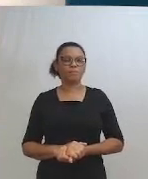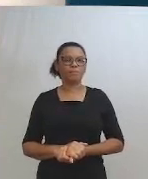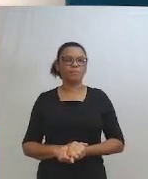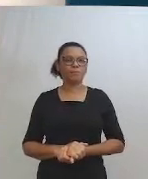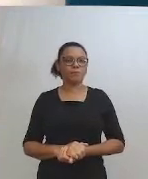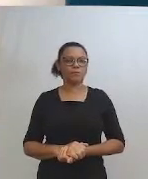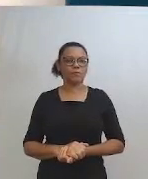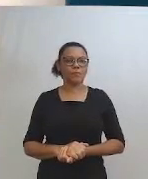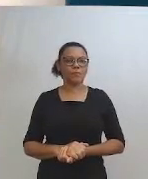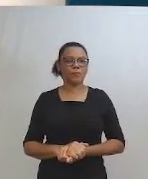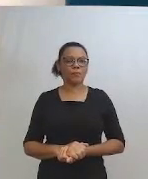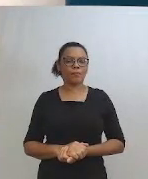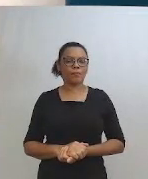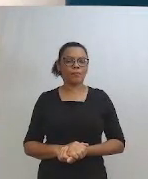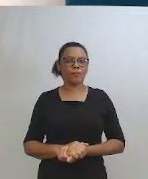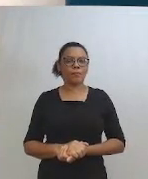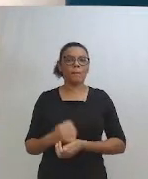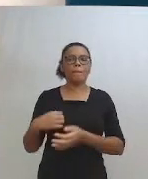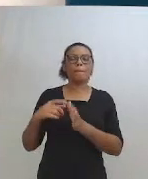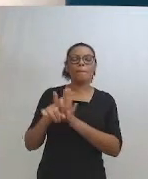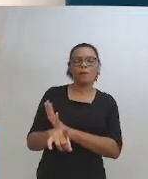Doutor Alberdão,